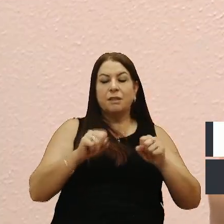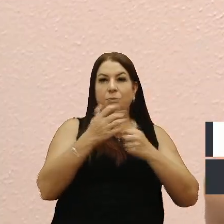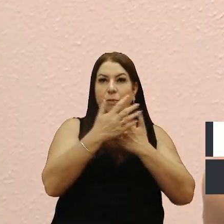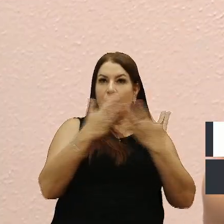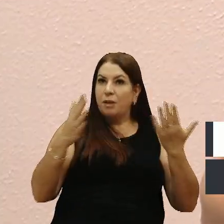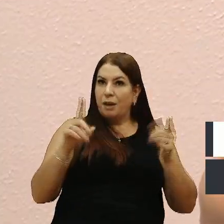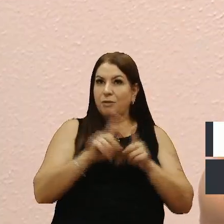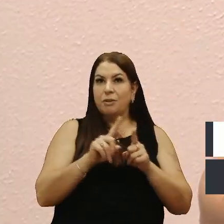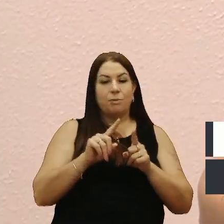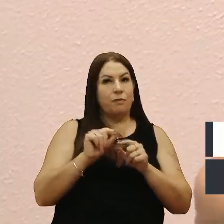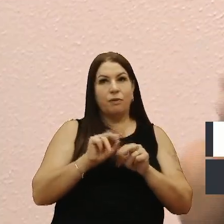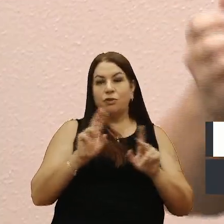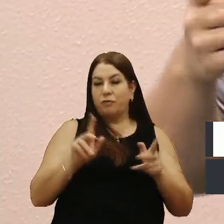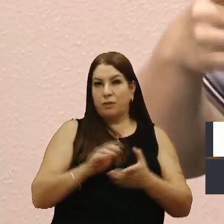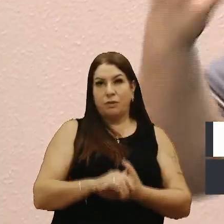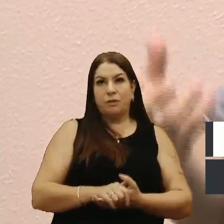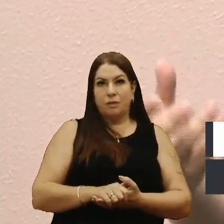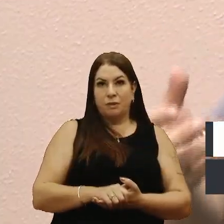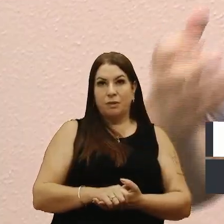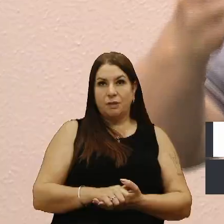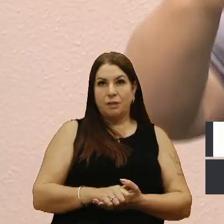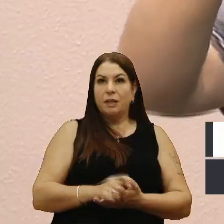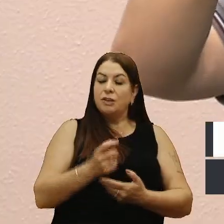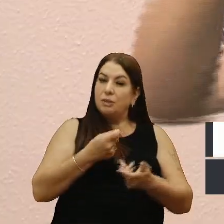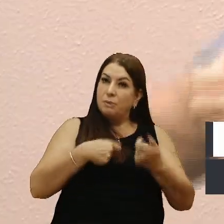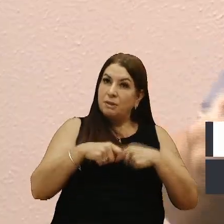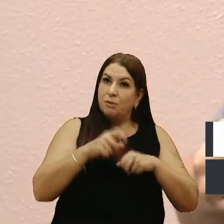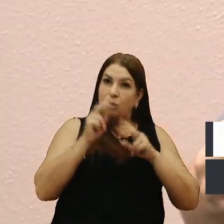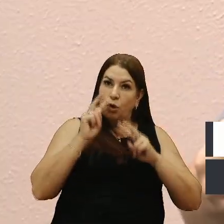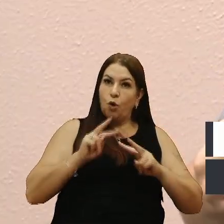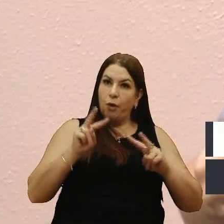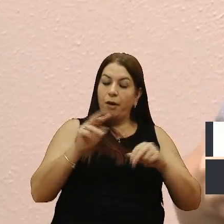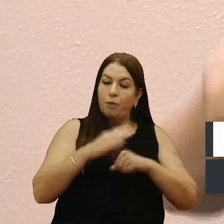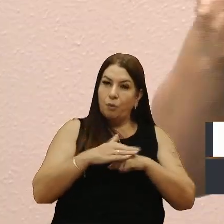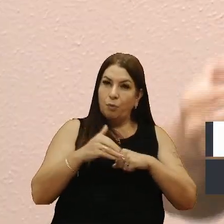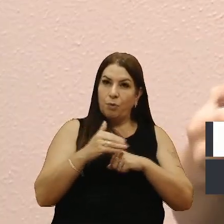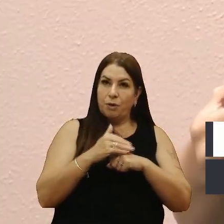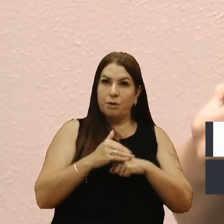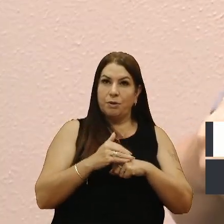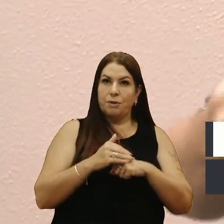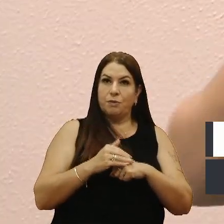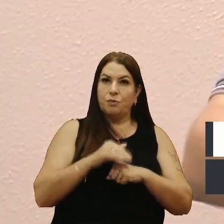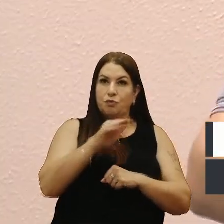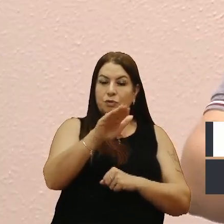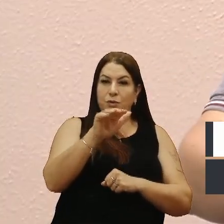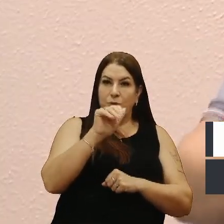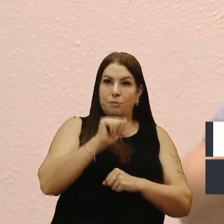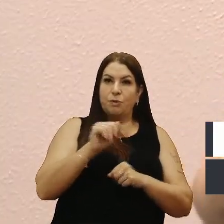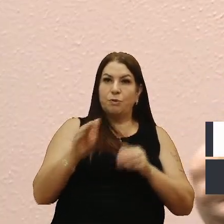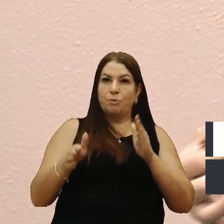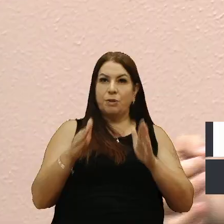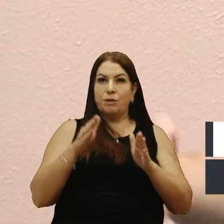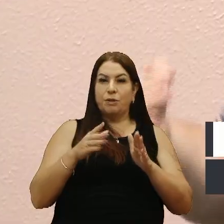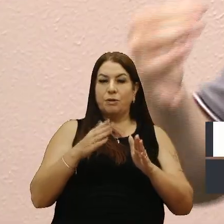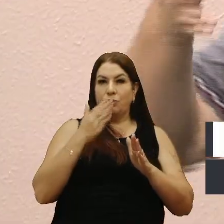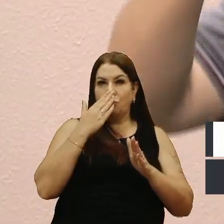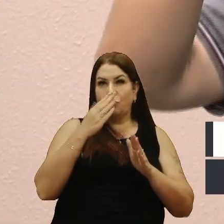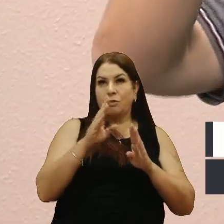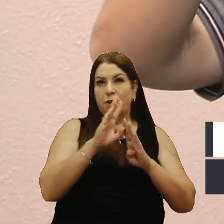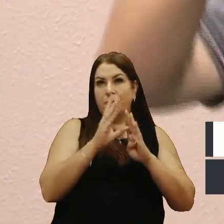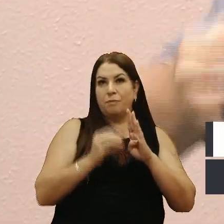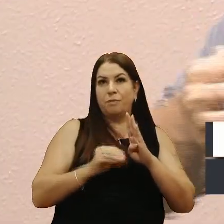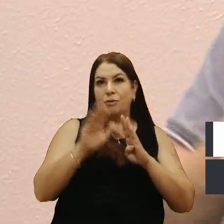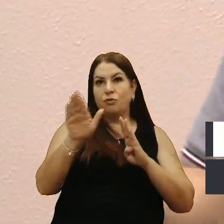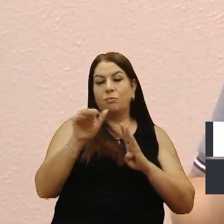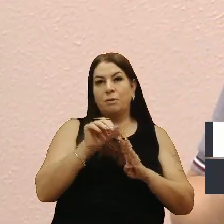não foi diferente. Então, a administração tem que olhar com muito carinho com a nomeação de vocês. No período que estivemos à frente do SAMAI, nomeamos mais